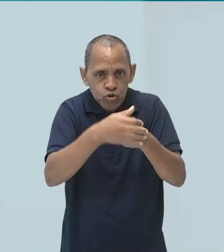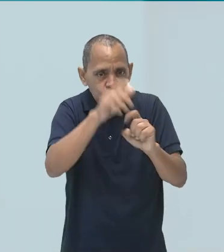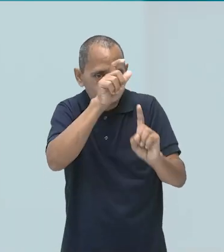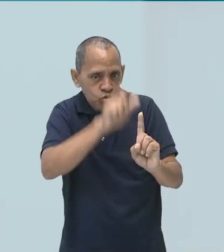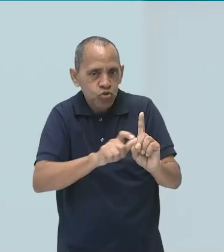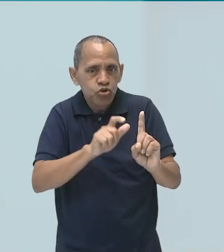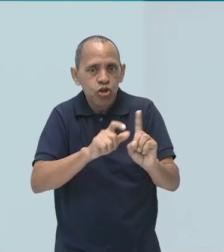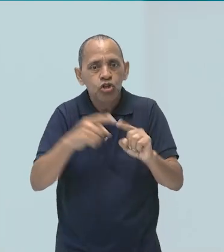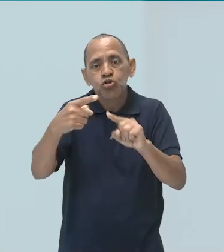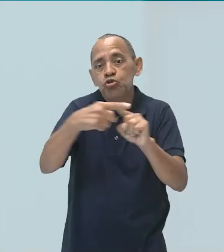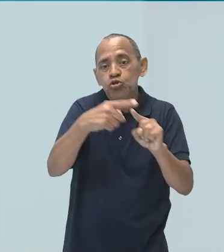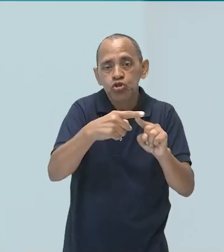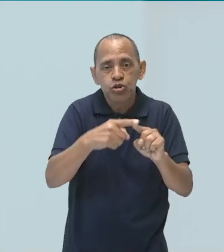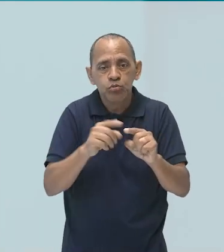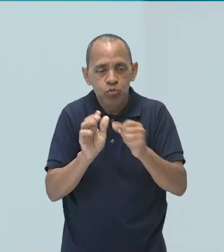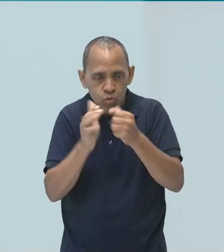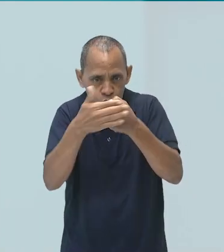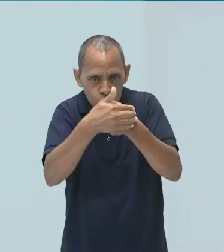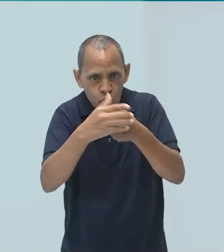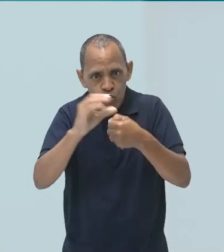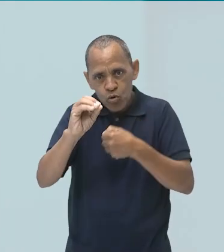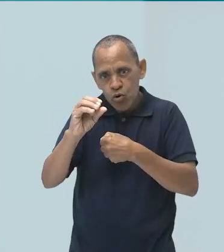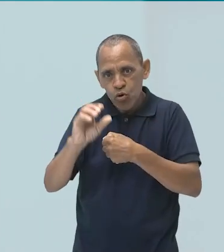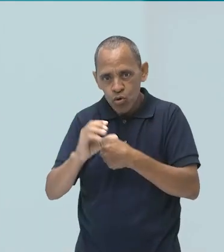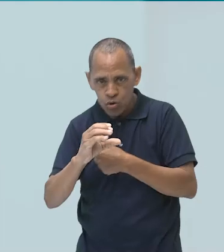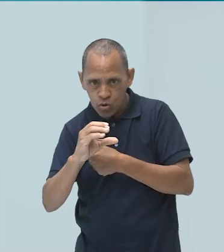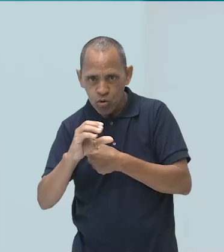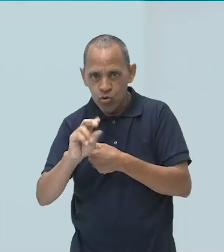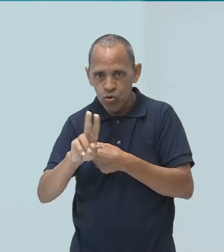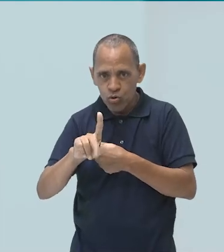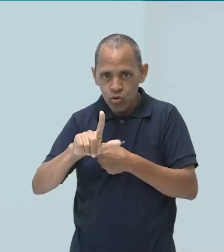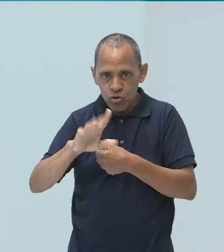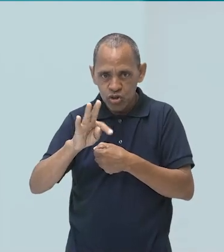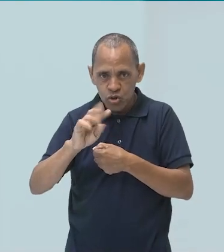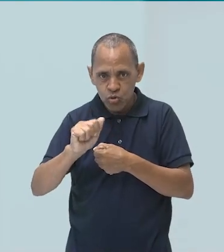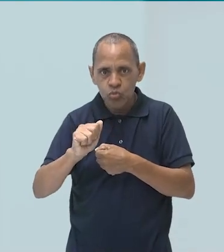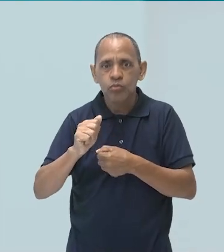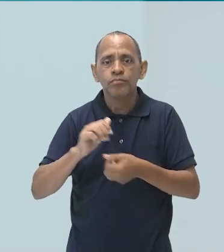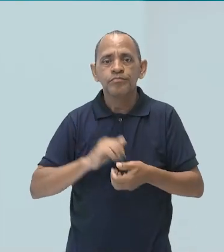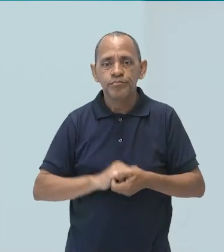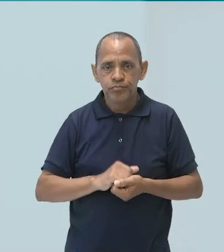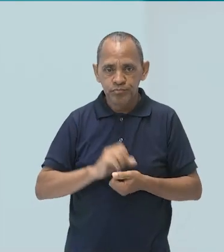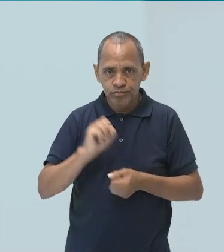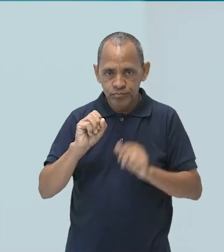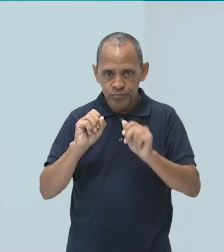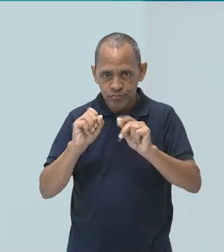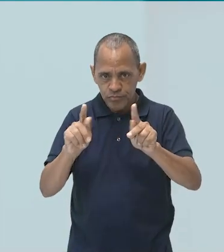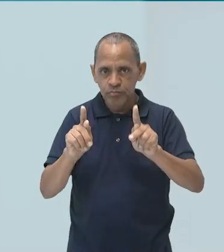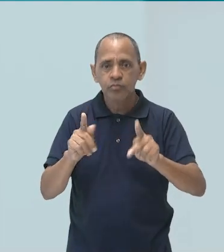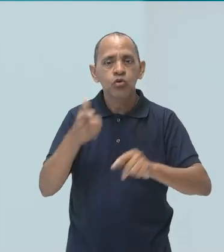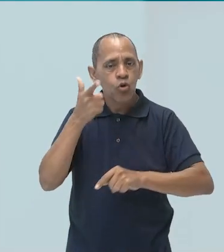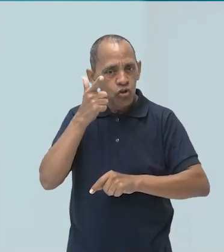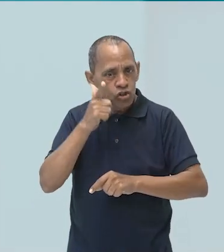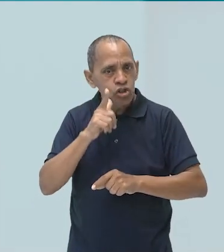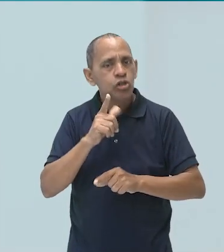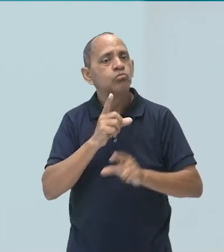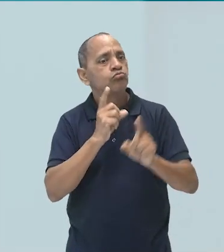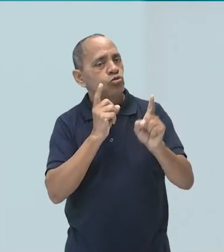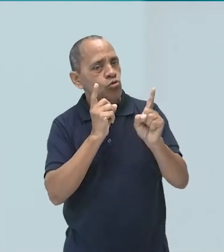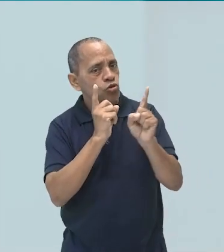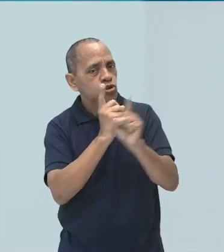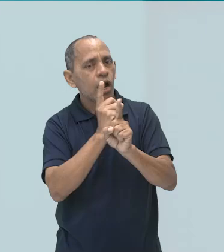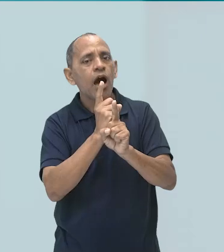é do tipo oculto. Ok? Então, sujeito oculto, a gente consegue determinar